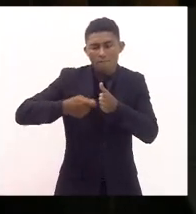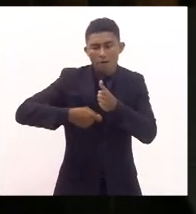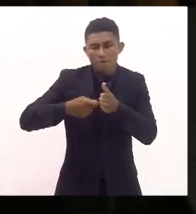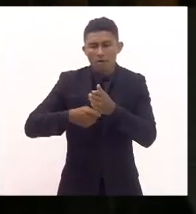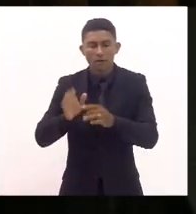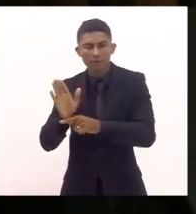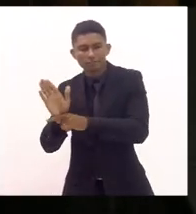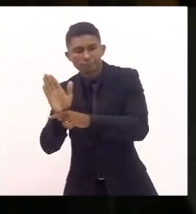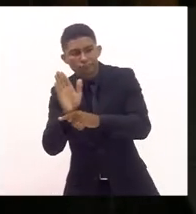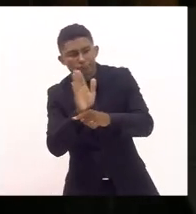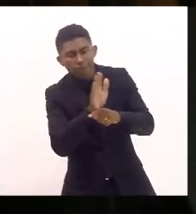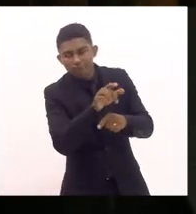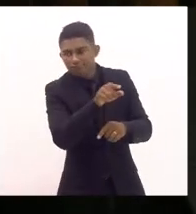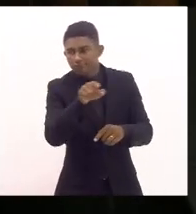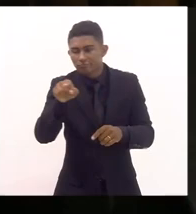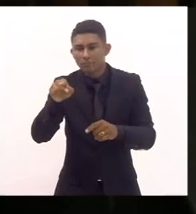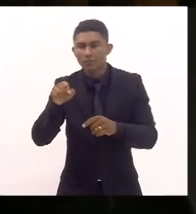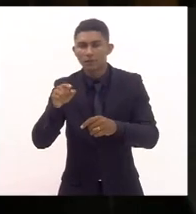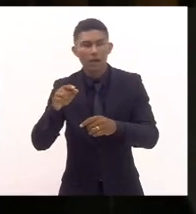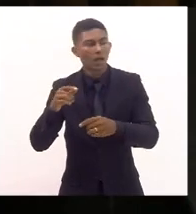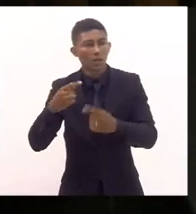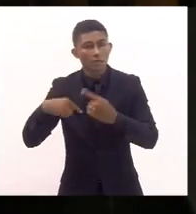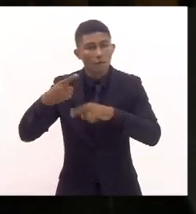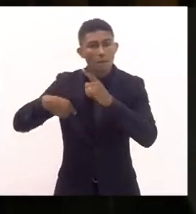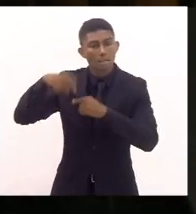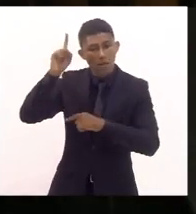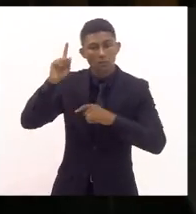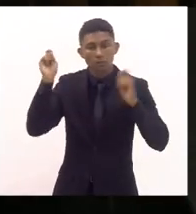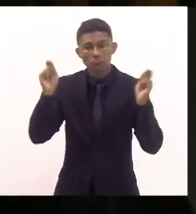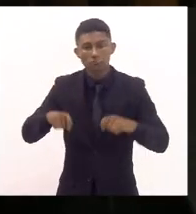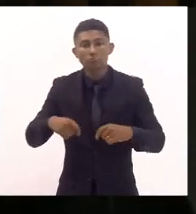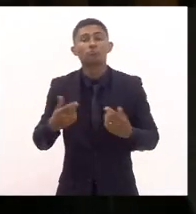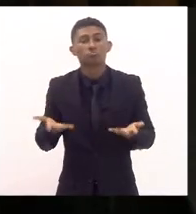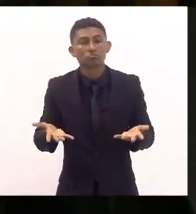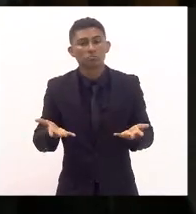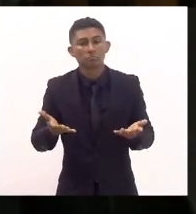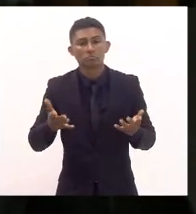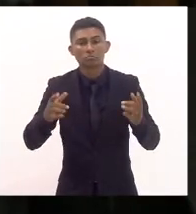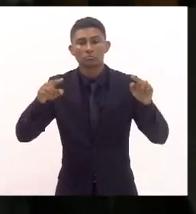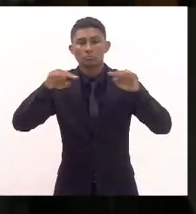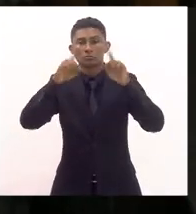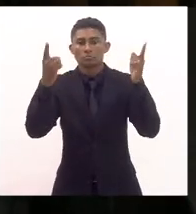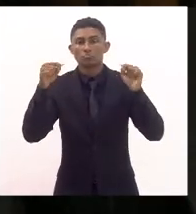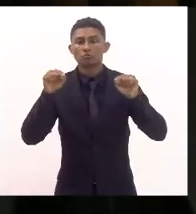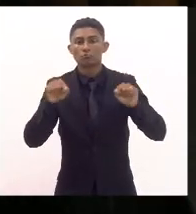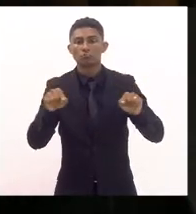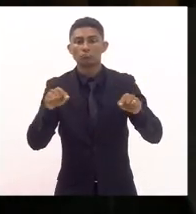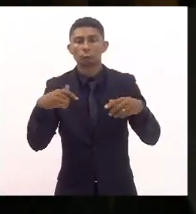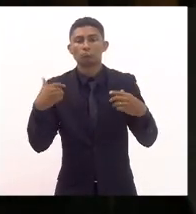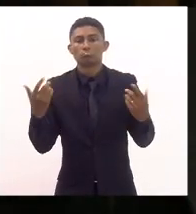para alavancar o desenvolvimento são pontos de interrogação